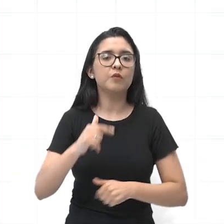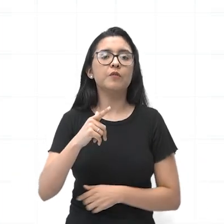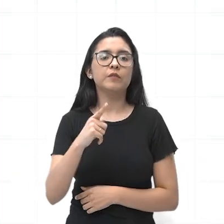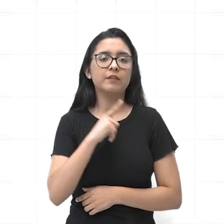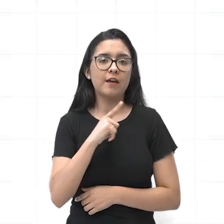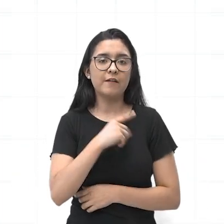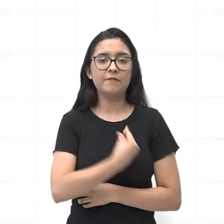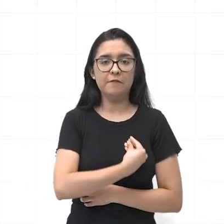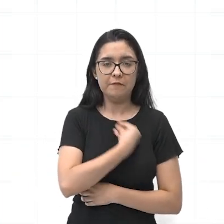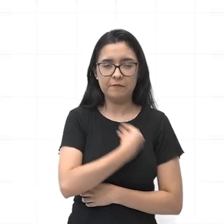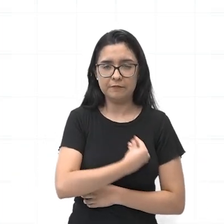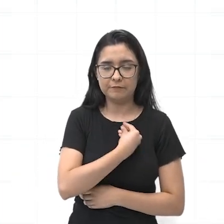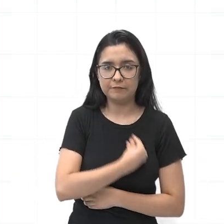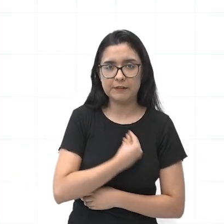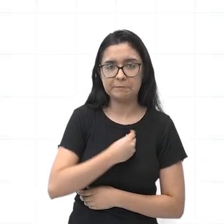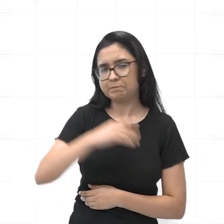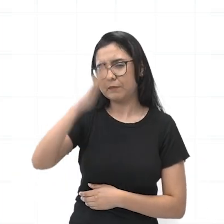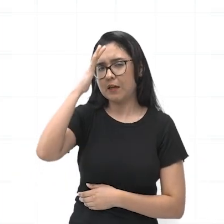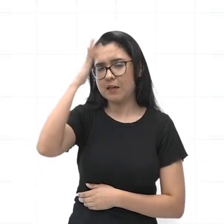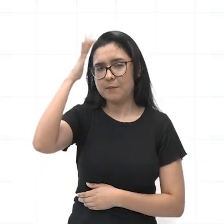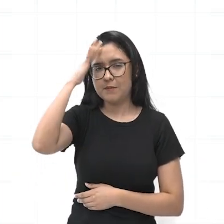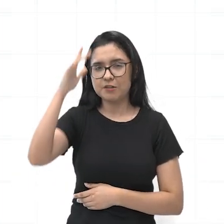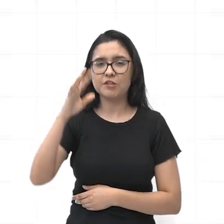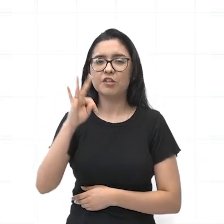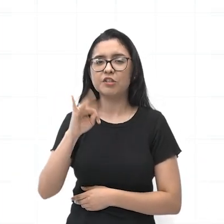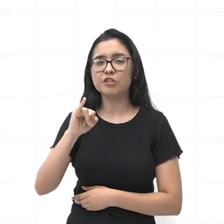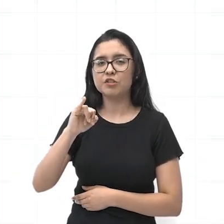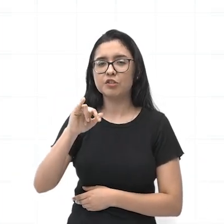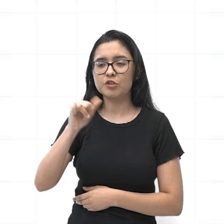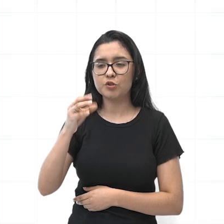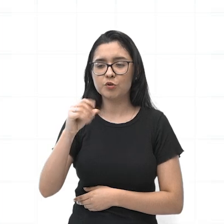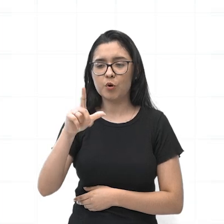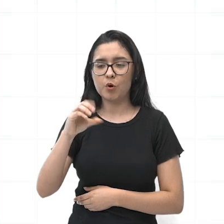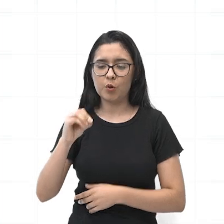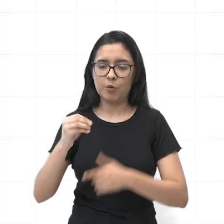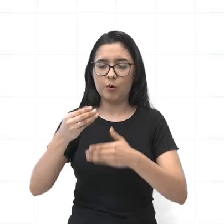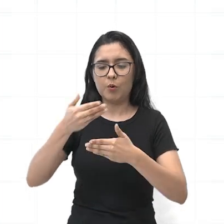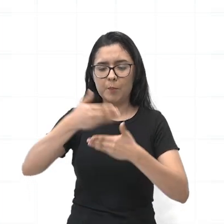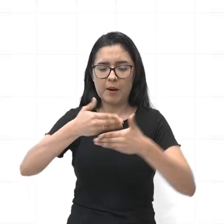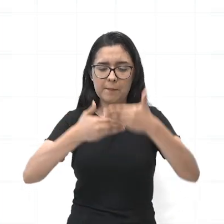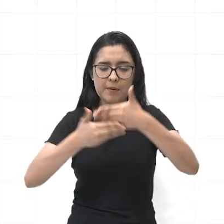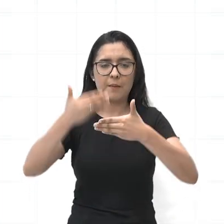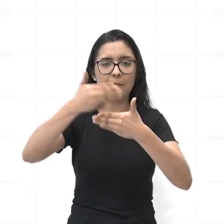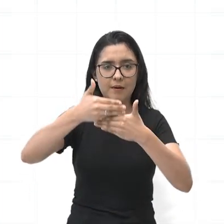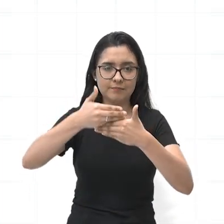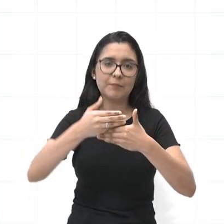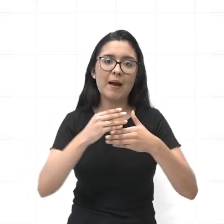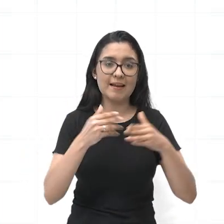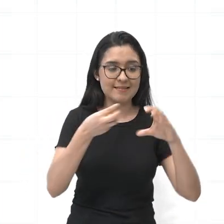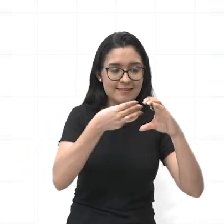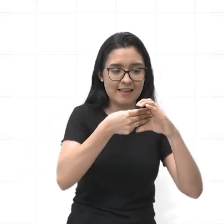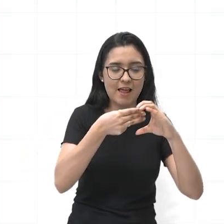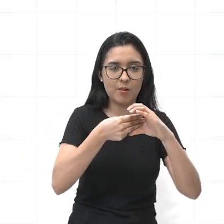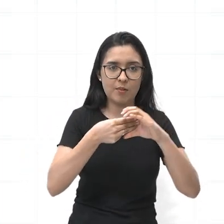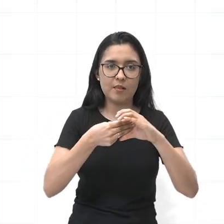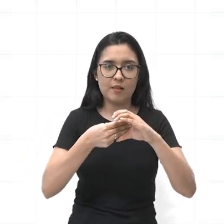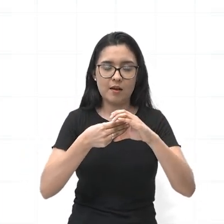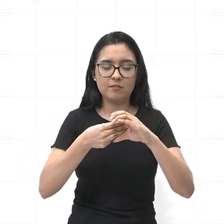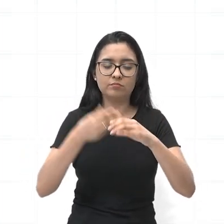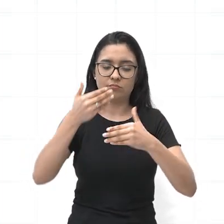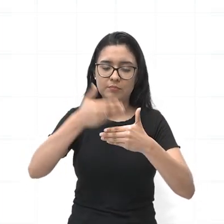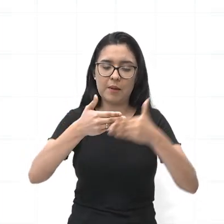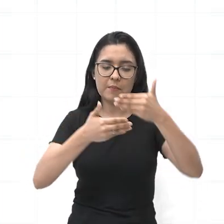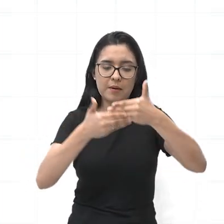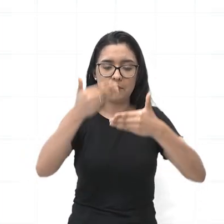vivos. Imagine como se fosse tijolinhos, certo? Apesar das diferenças, todas as